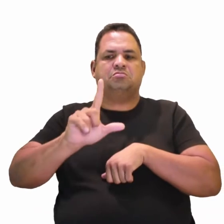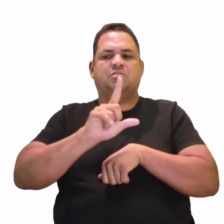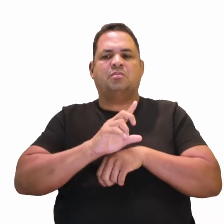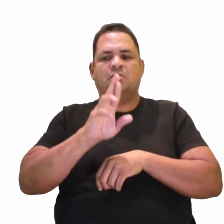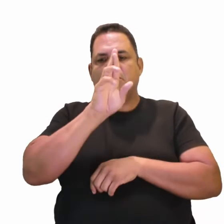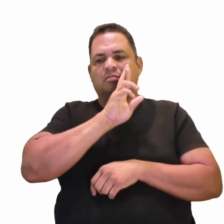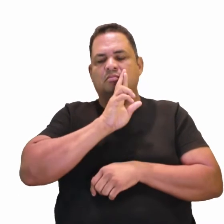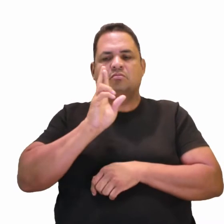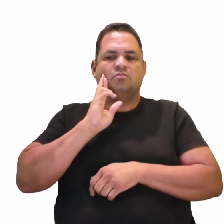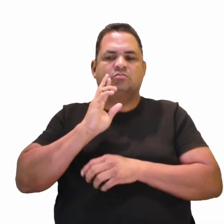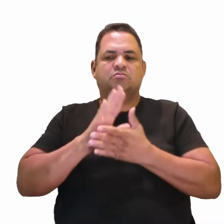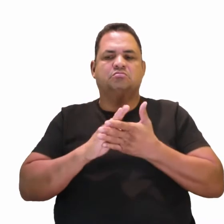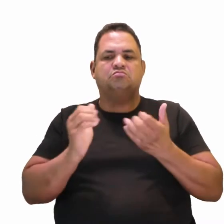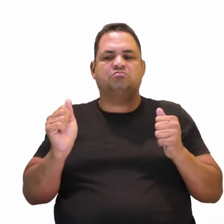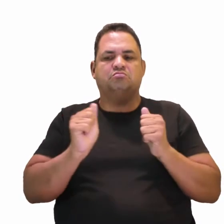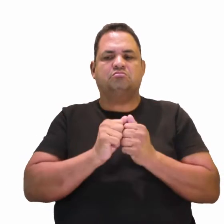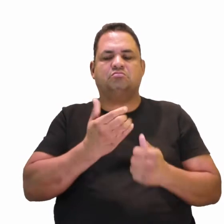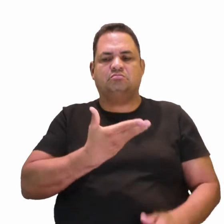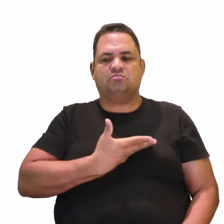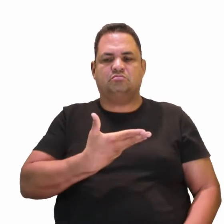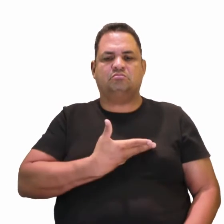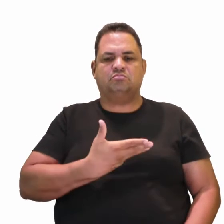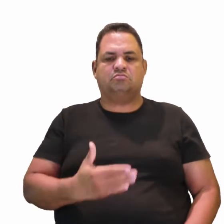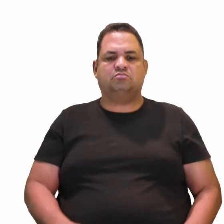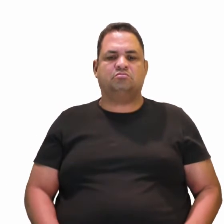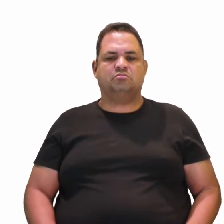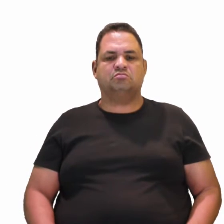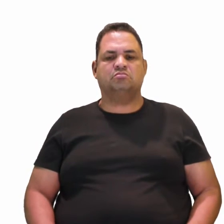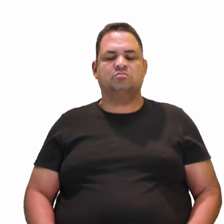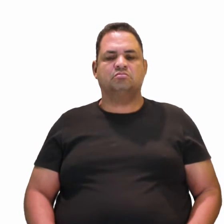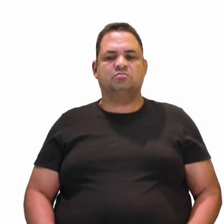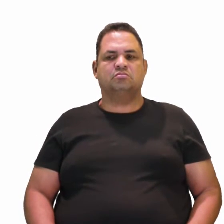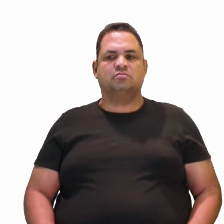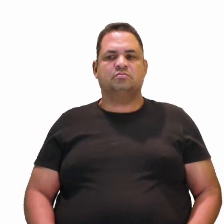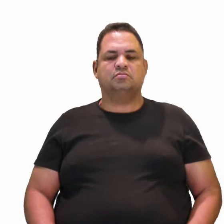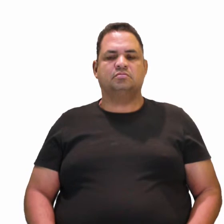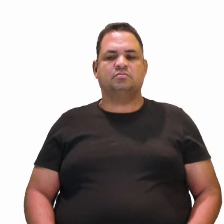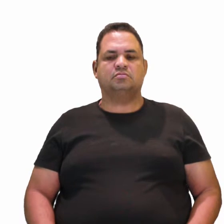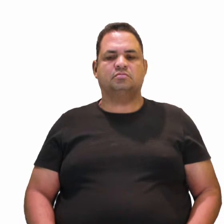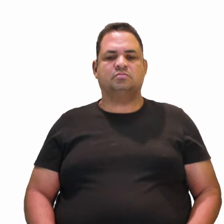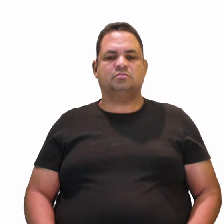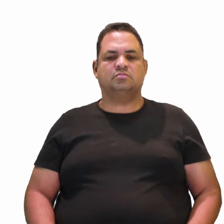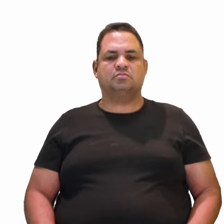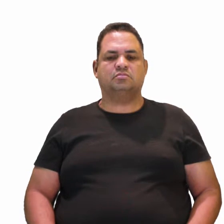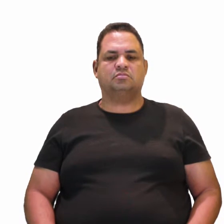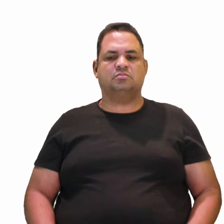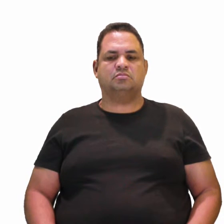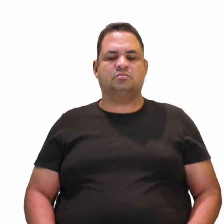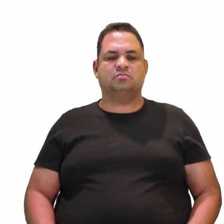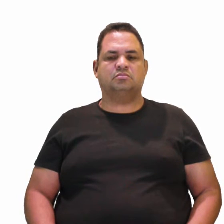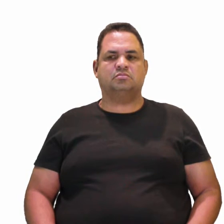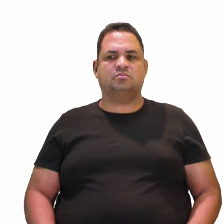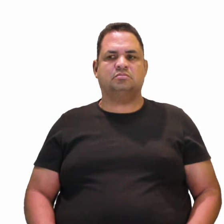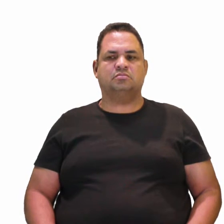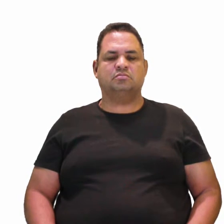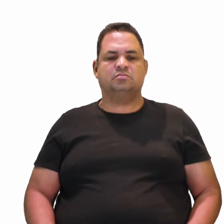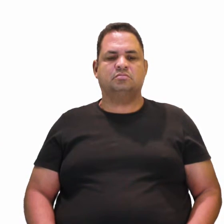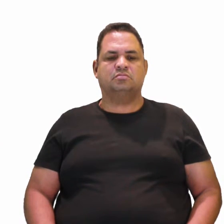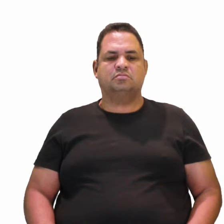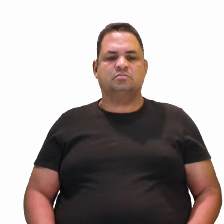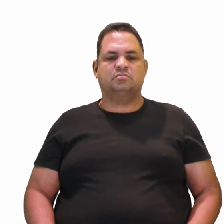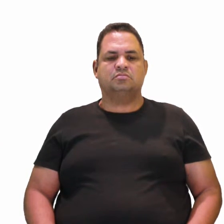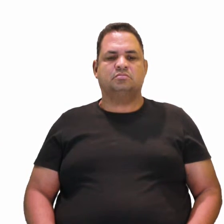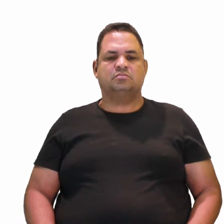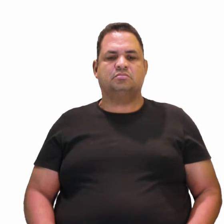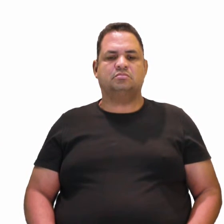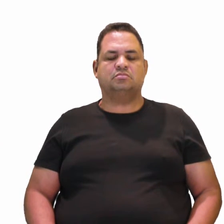restaurante fast food, enfim, com seus amigos. Many of the popular fast food chains now have healthier